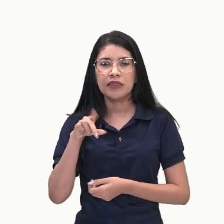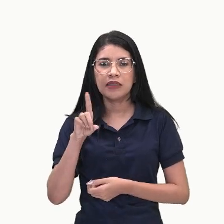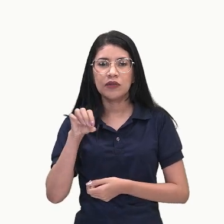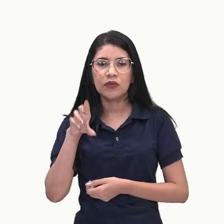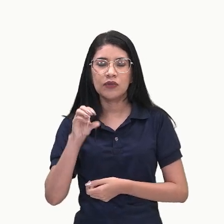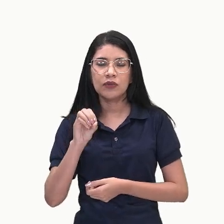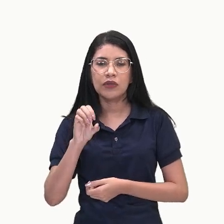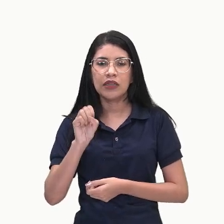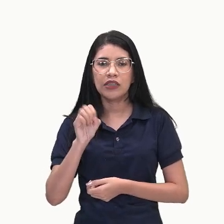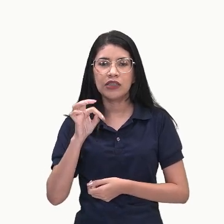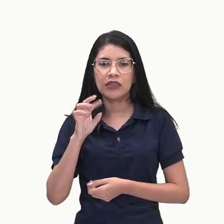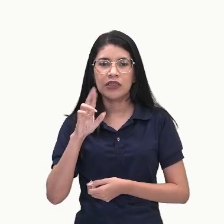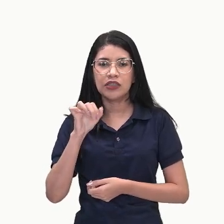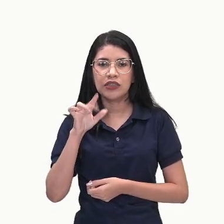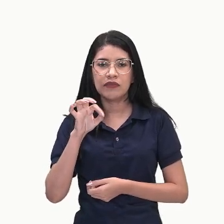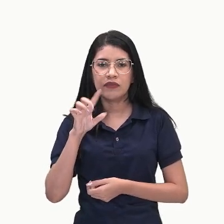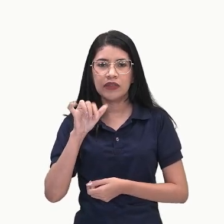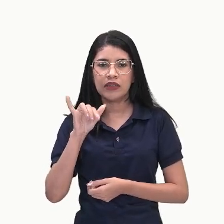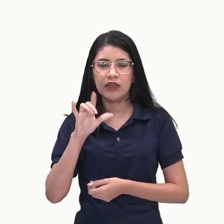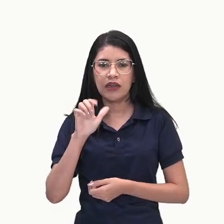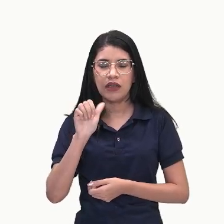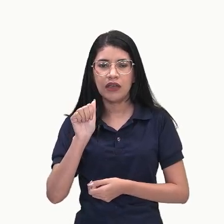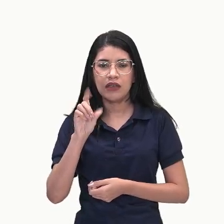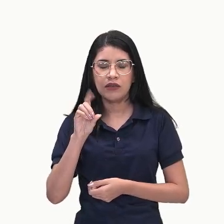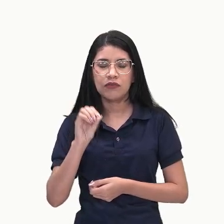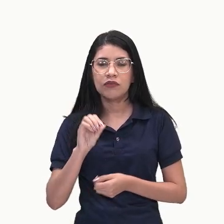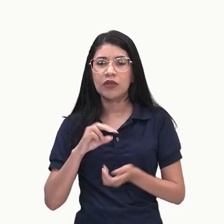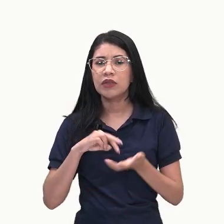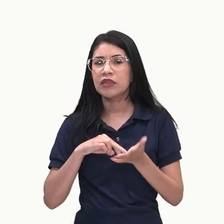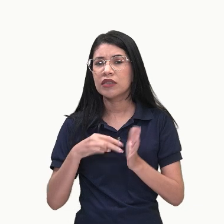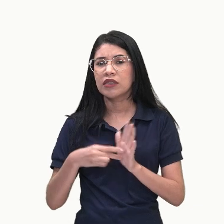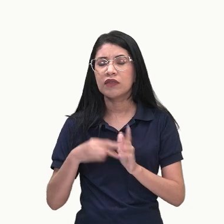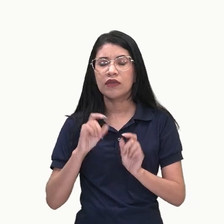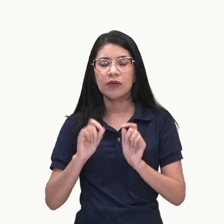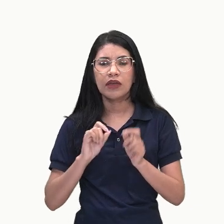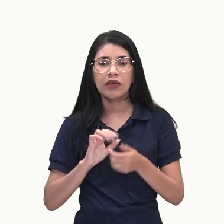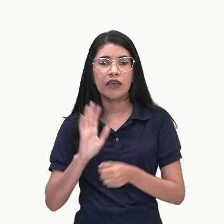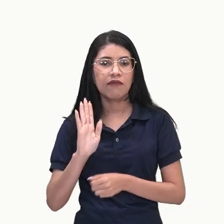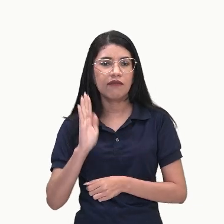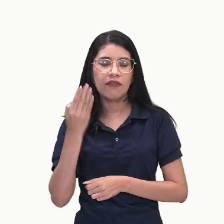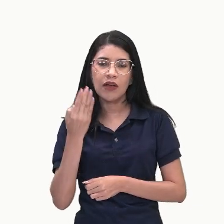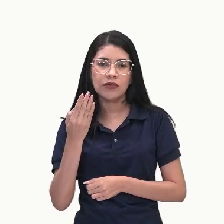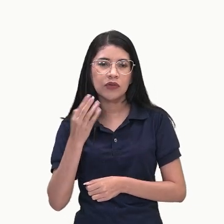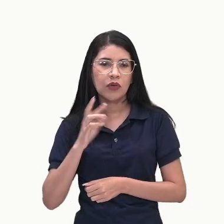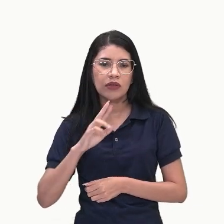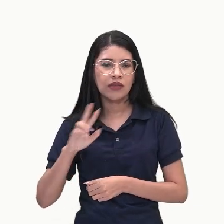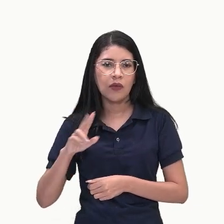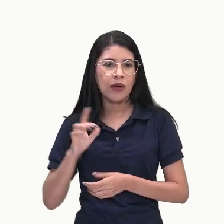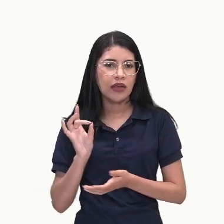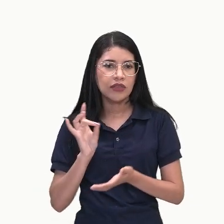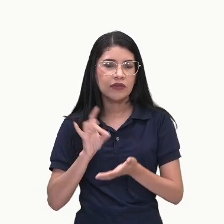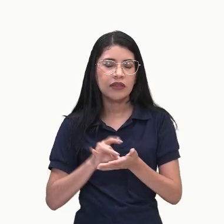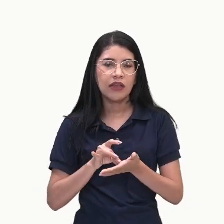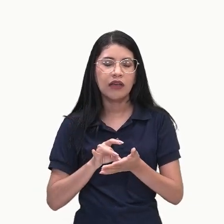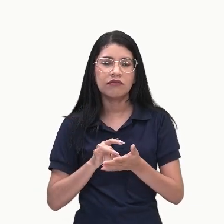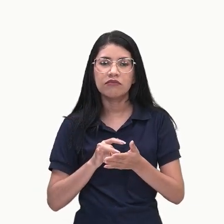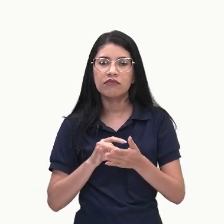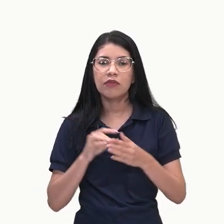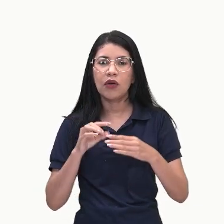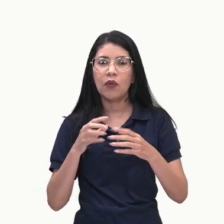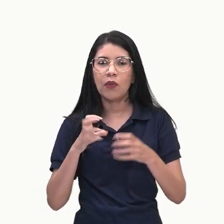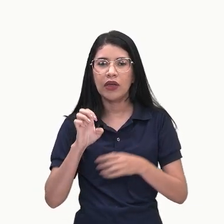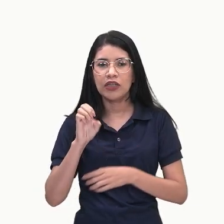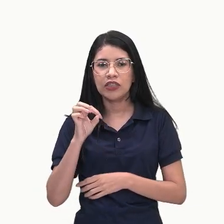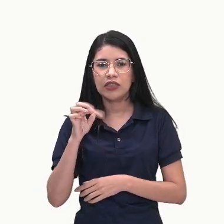pseudo-estratificado. Por que pseudo? Pseudo quer dizer falso, né? Então ele não é exatamente um tecido estratificado. O estratificado a gente